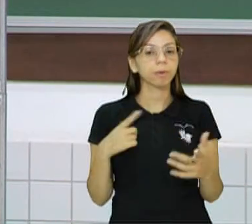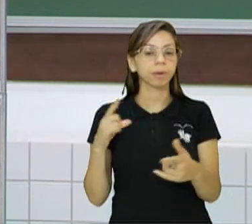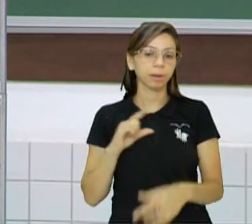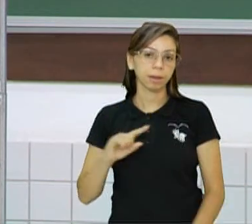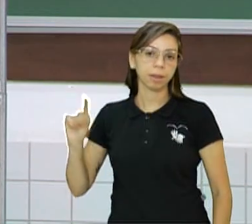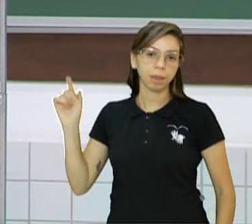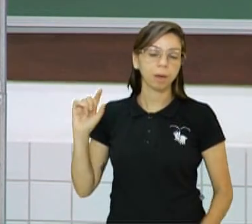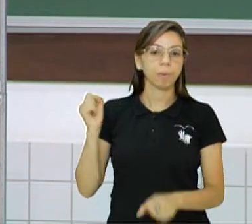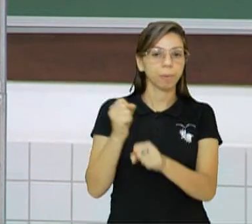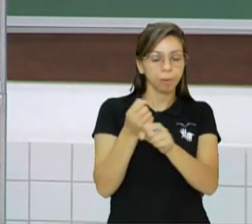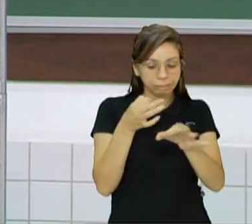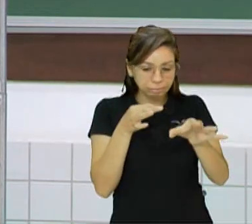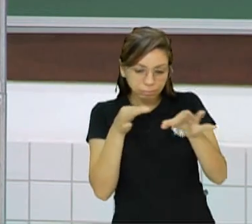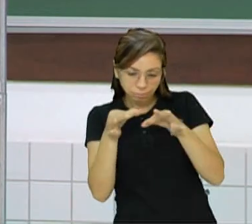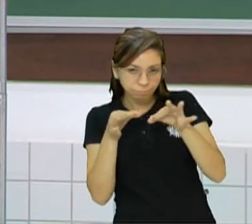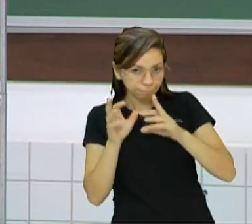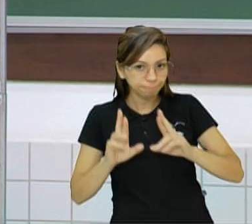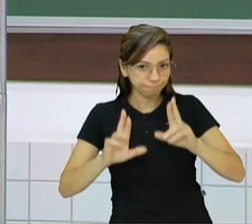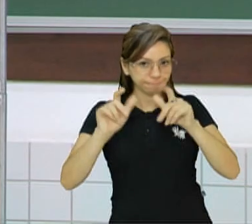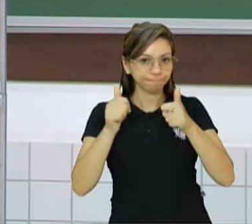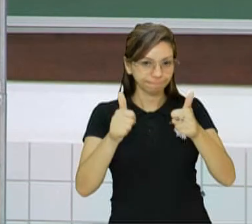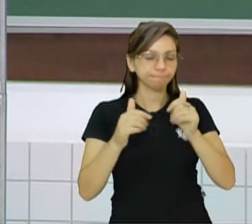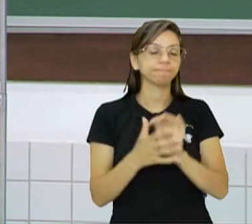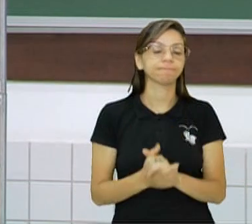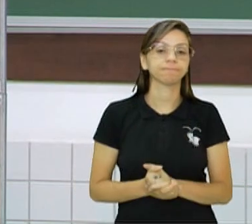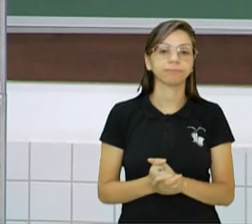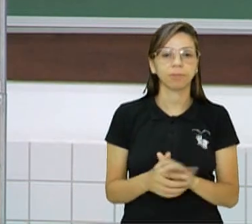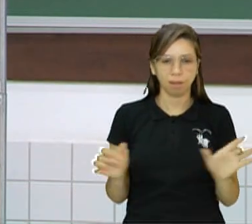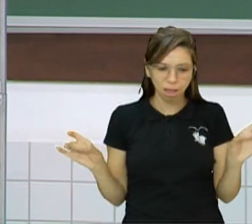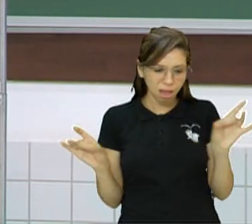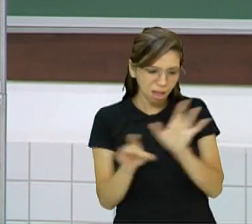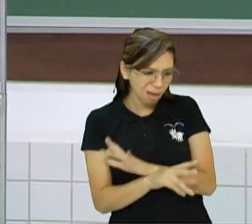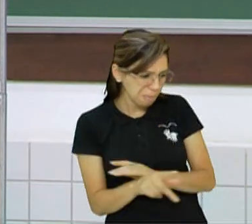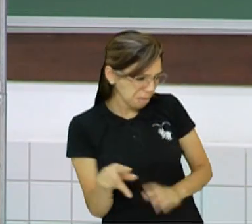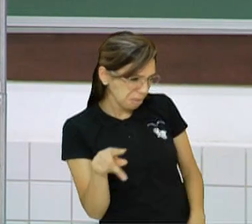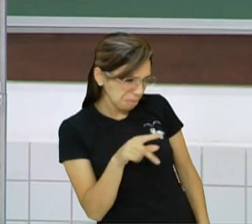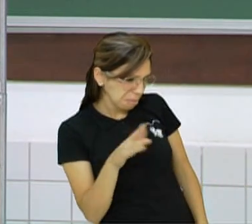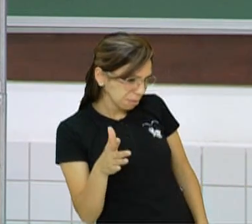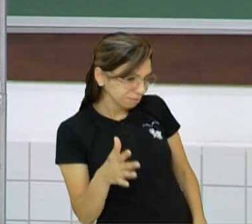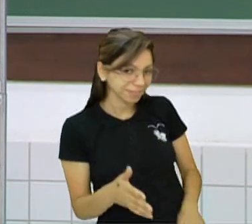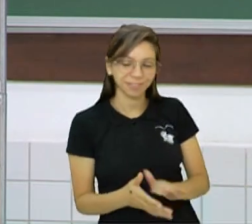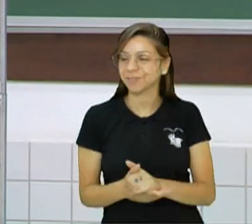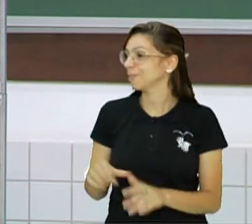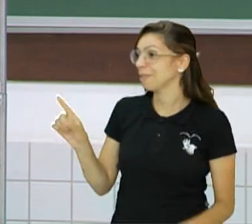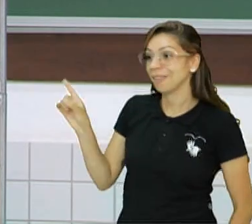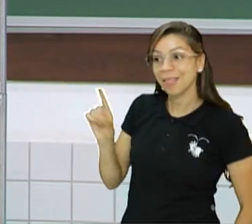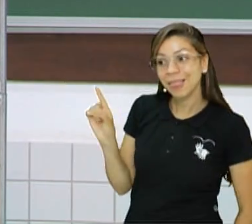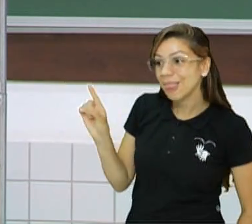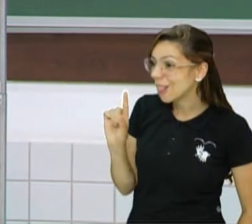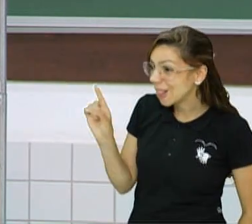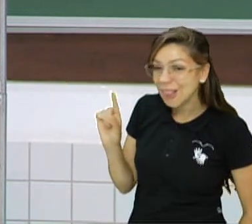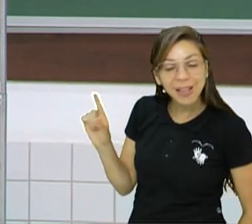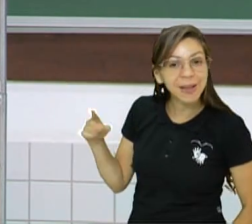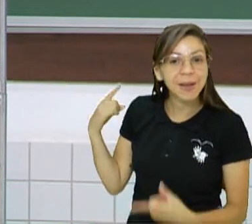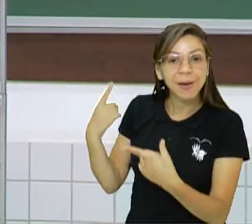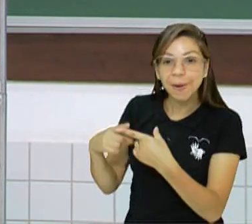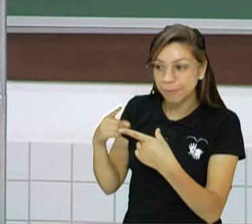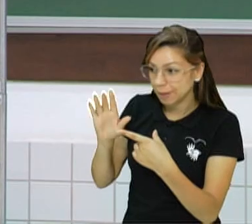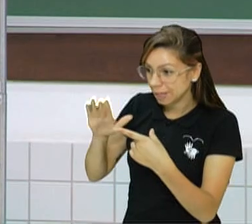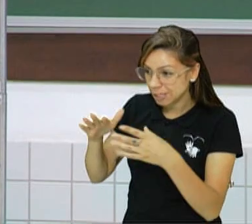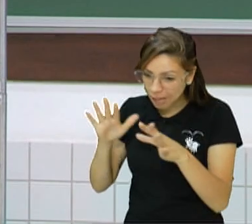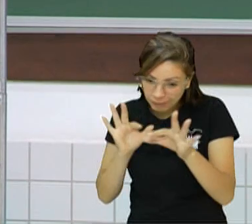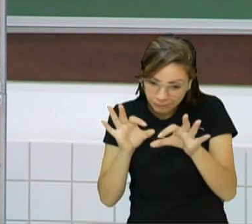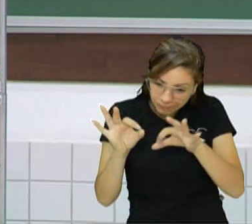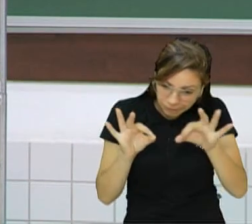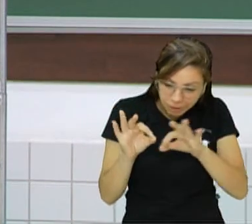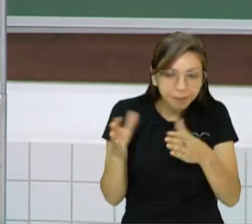construindo, essa é a grande diferença. Mas acabou, prof? Não, não acabou, porque nós montamos.